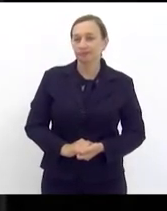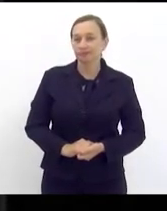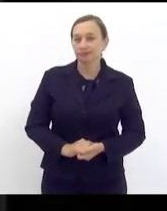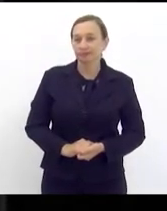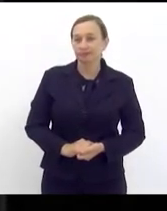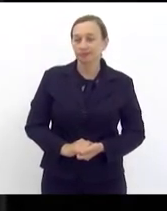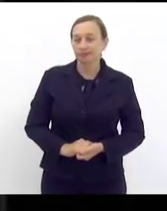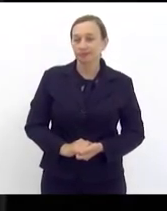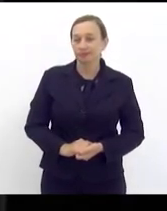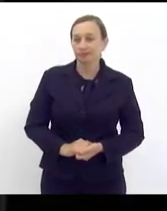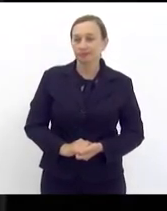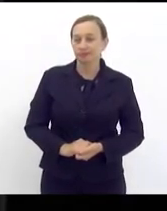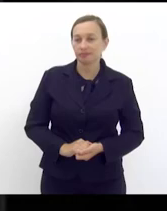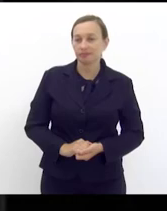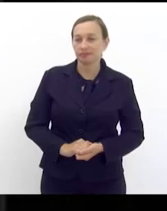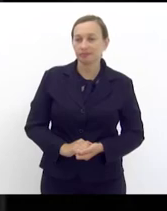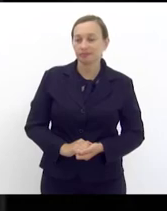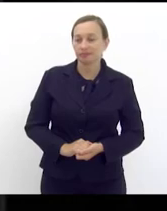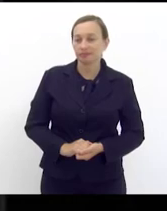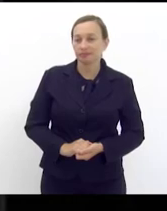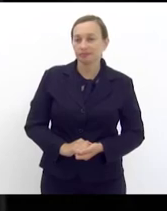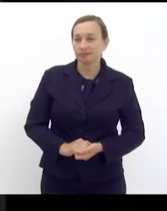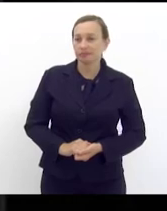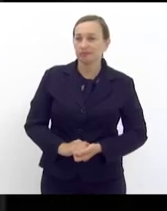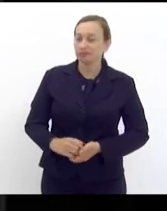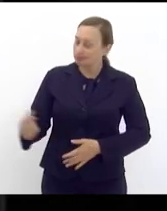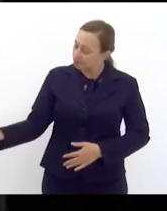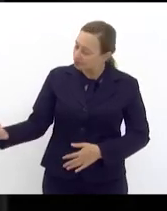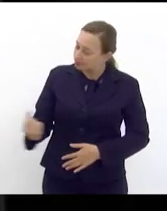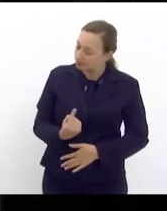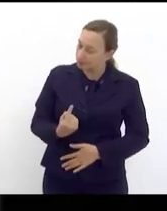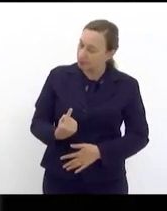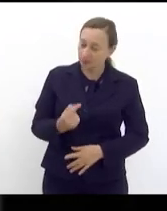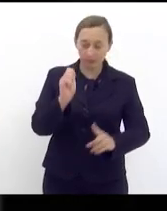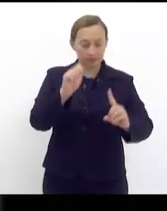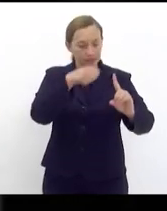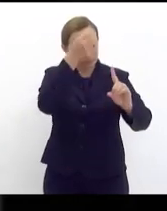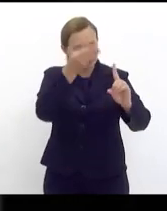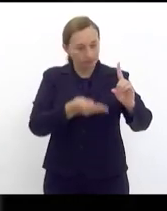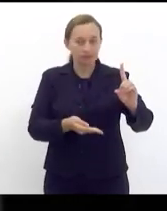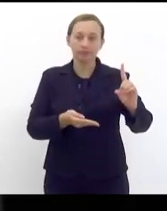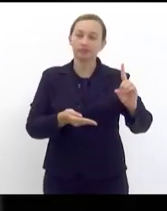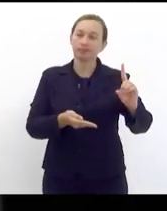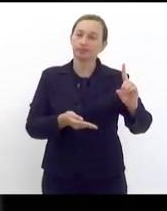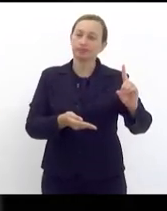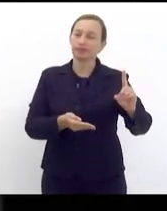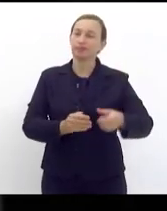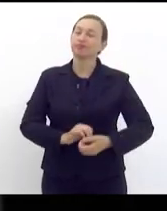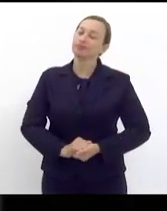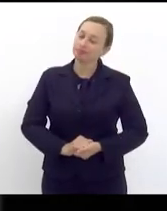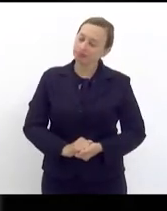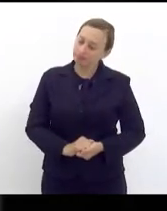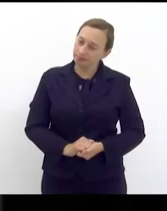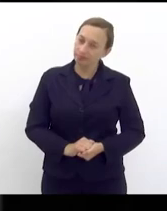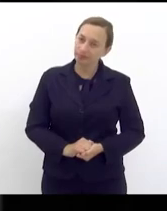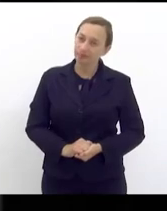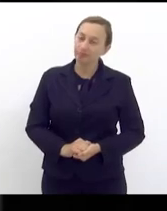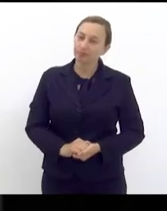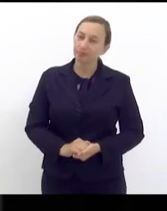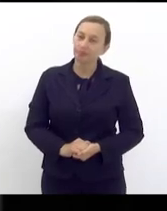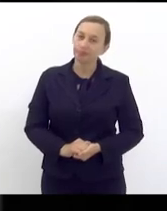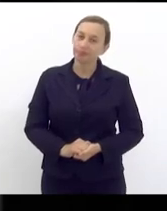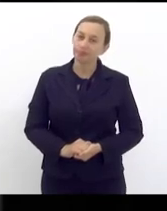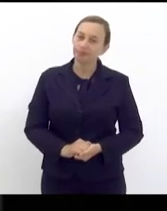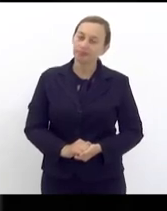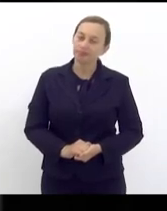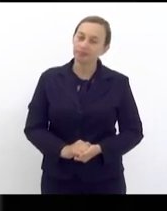É, nós viemos aqui hoje para prestar esta honra e esta homenagem tão